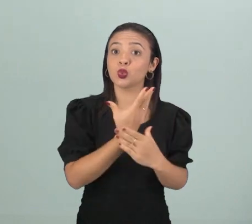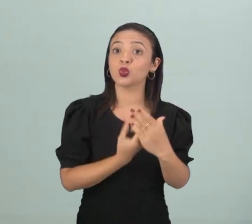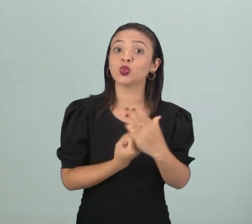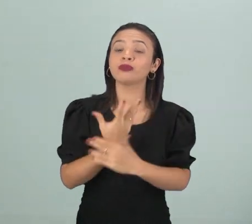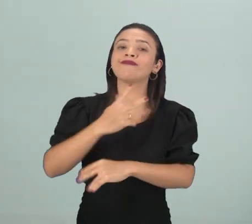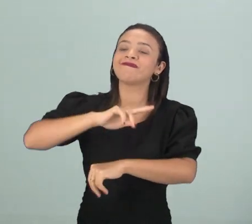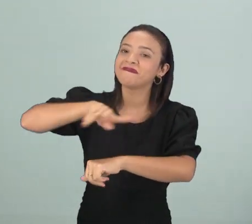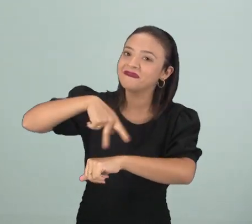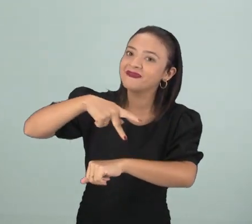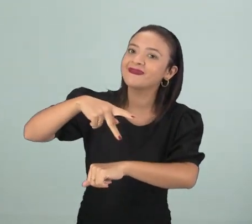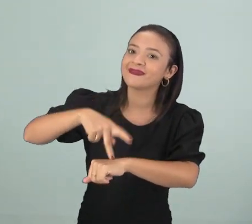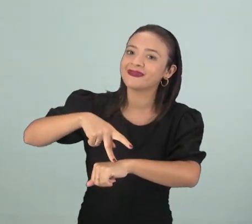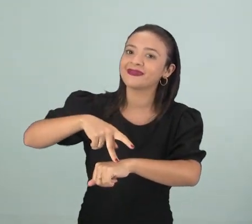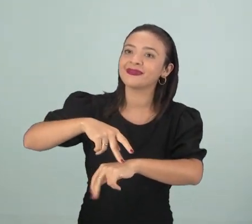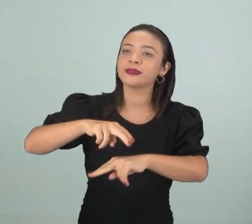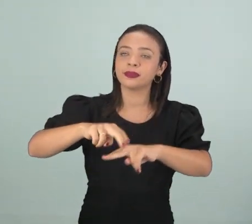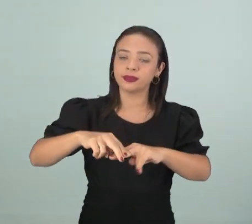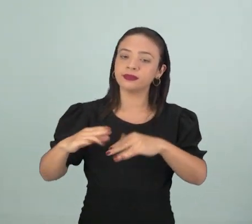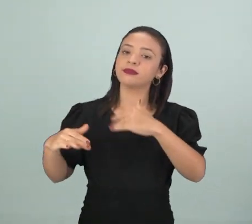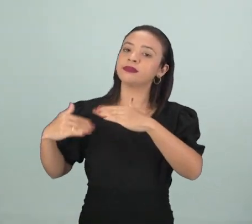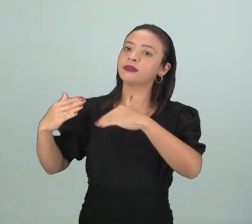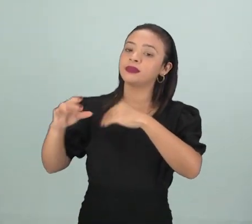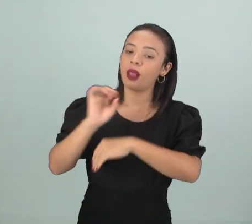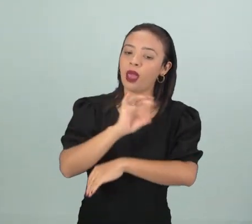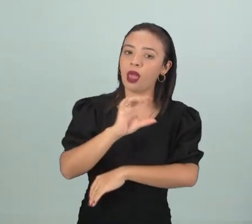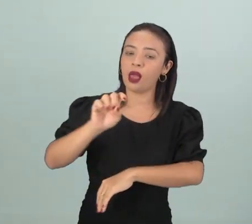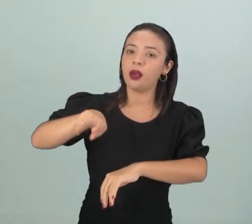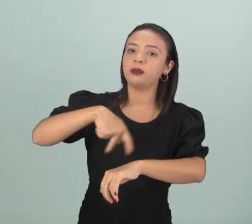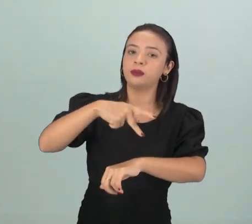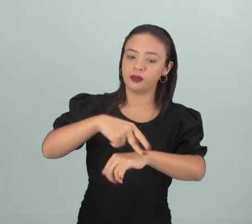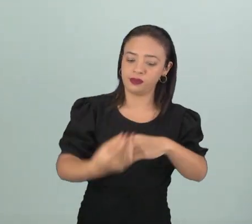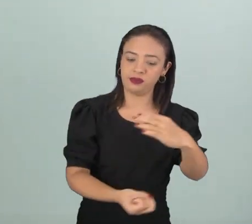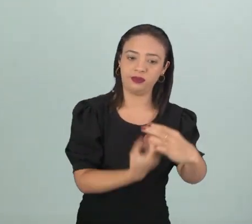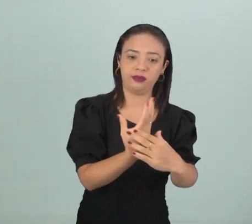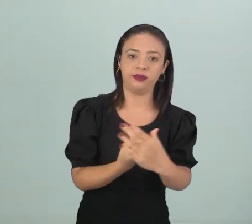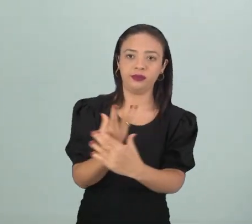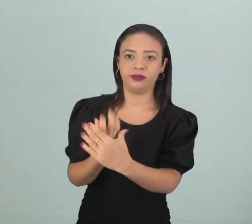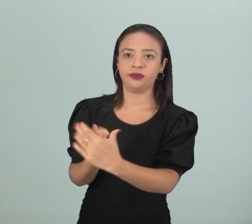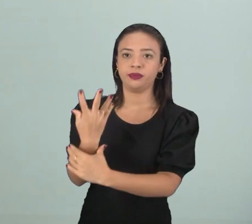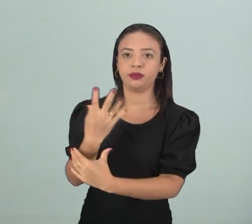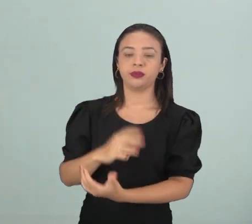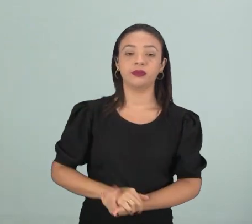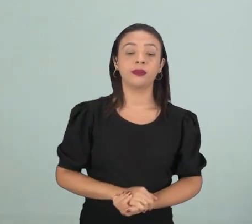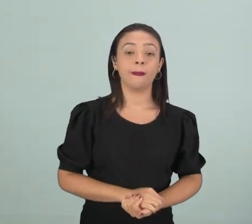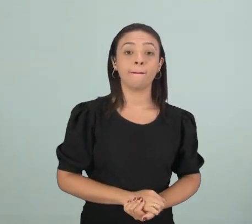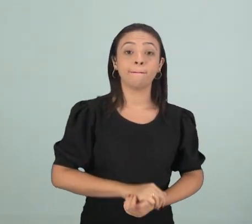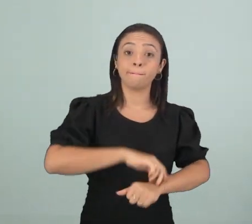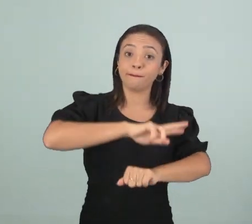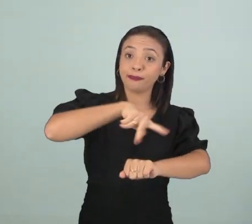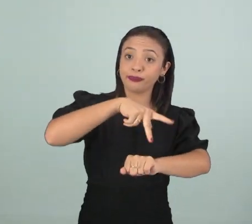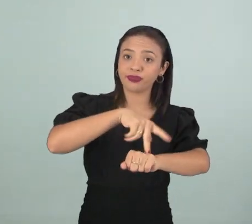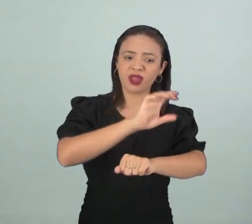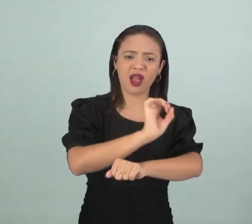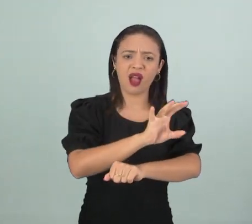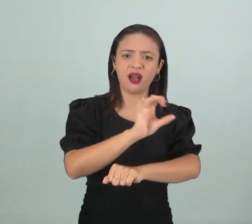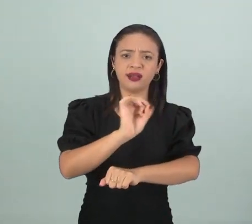os países, e é a partir daí que cada país vai sendo formado. Cada um desses países vai ter um